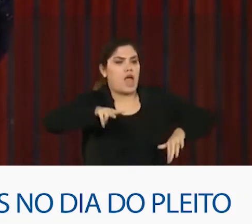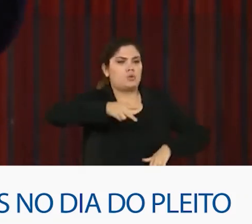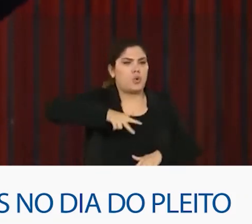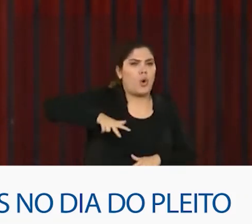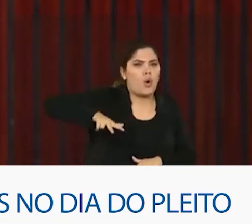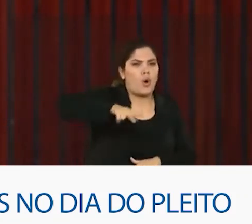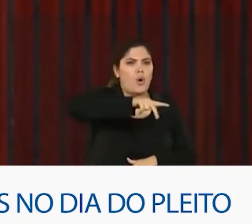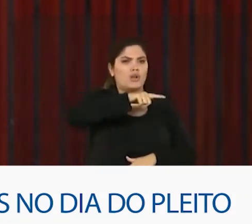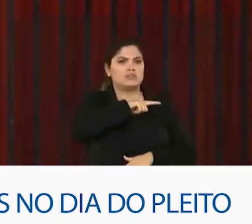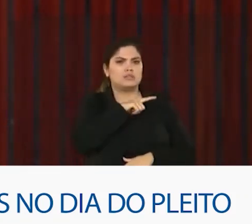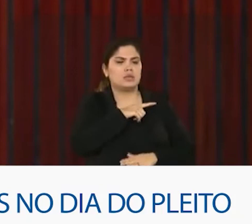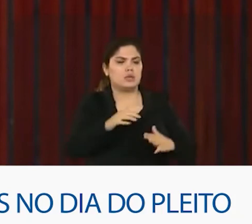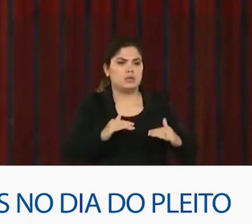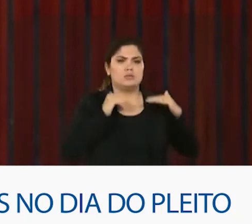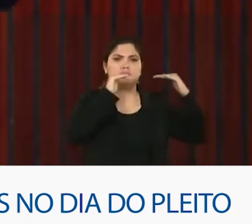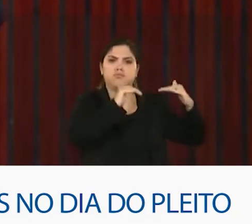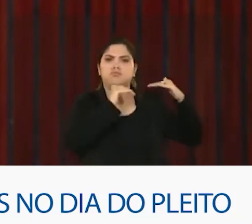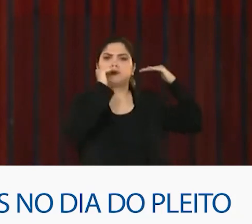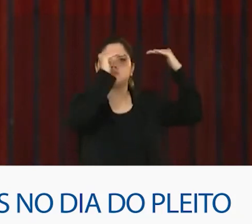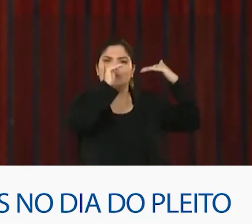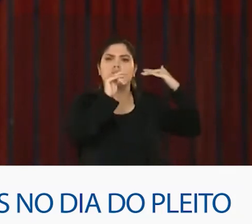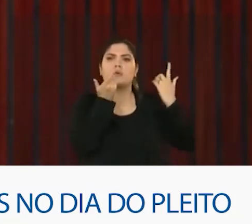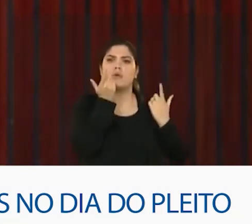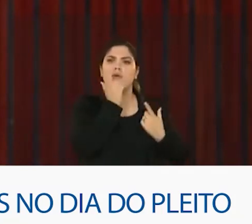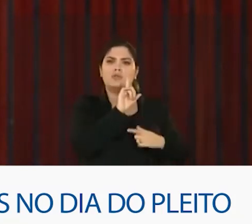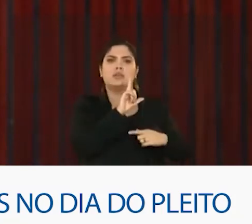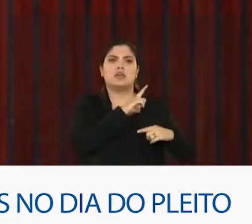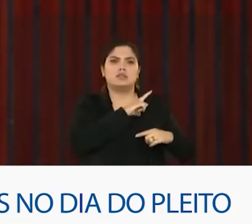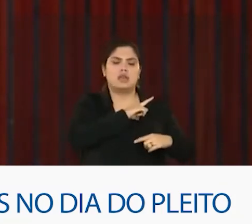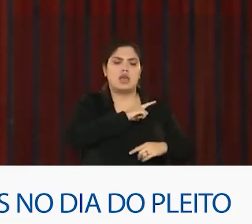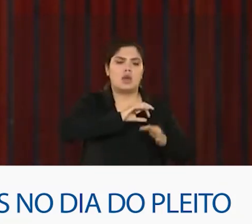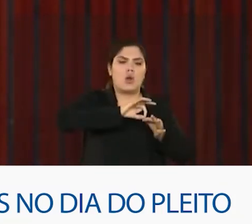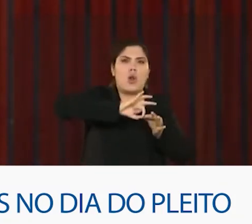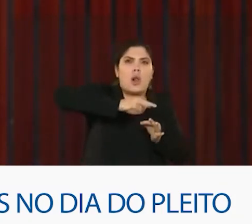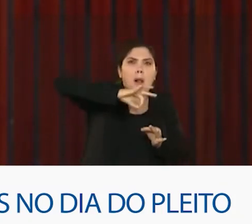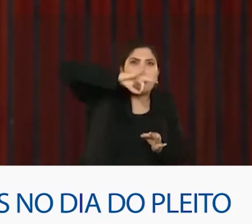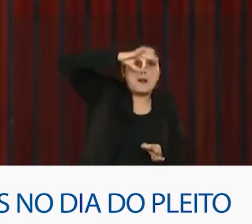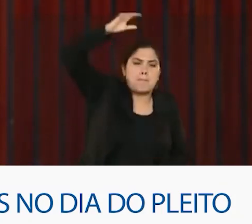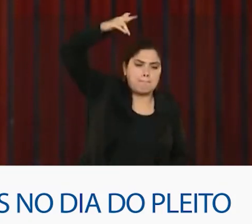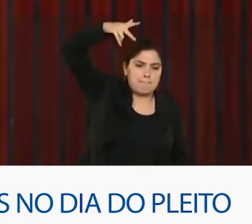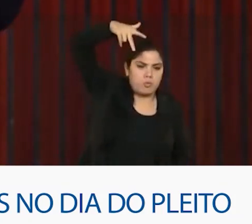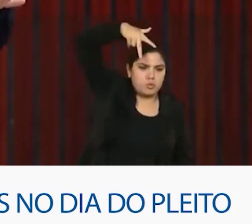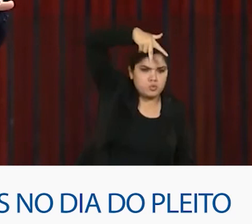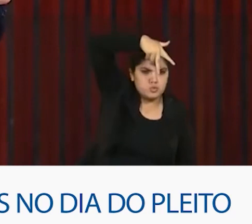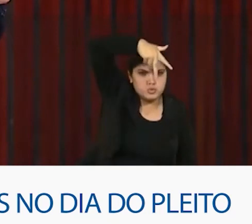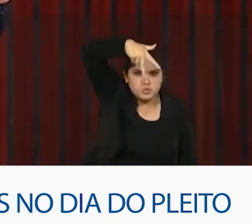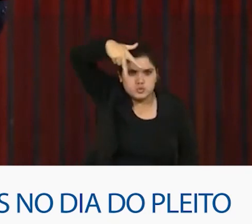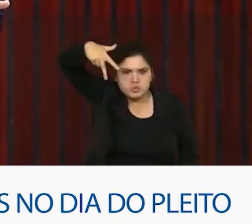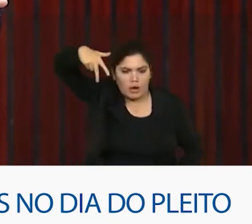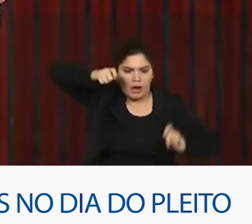altamente sofisticados que de alta distância e a relevante altitude